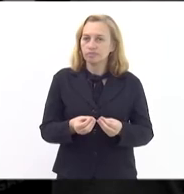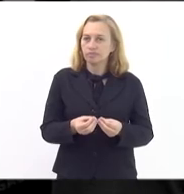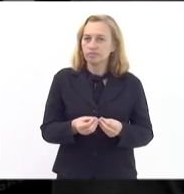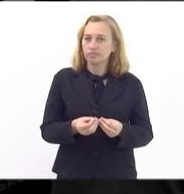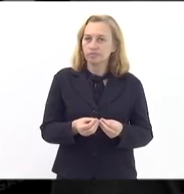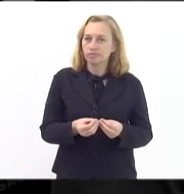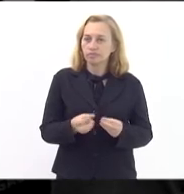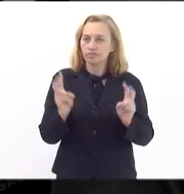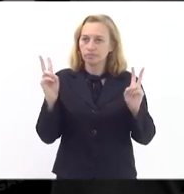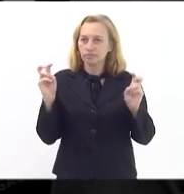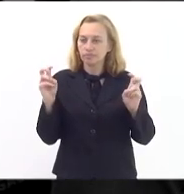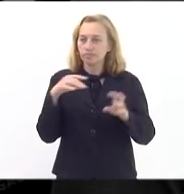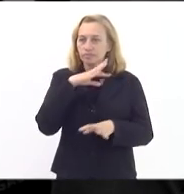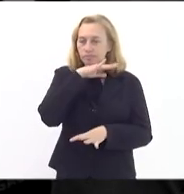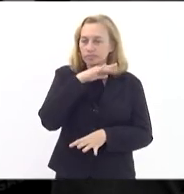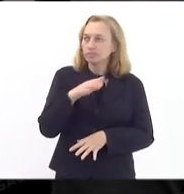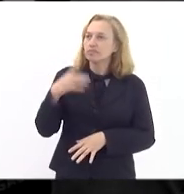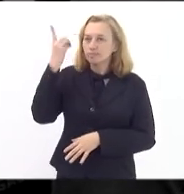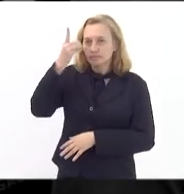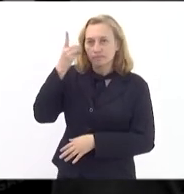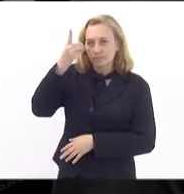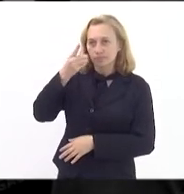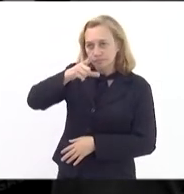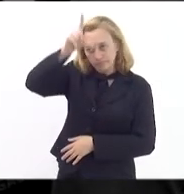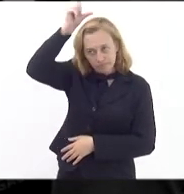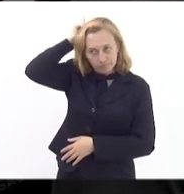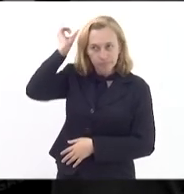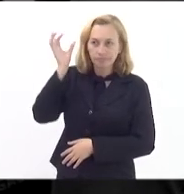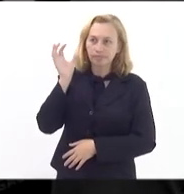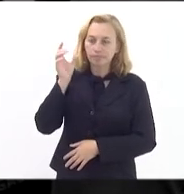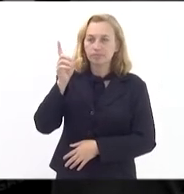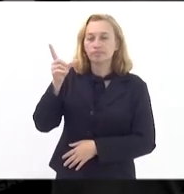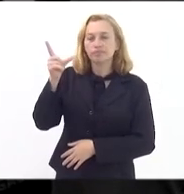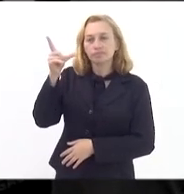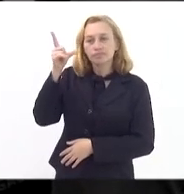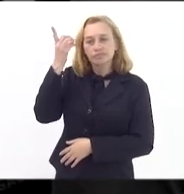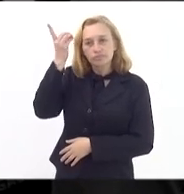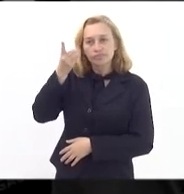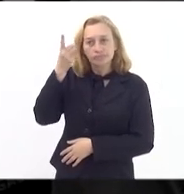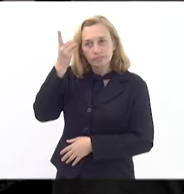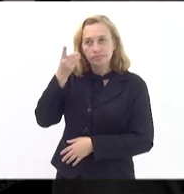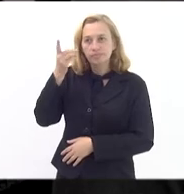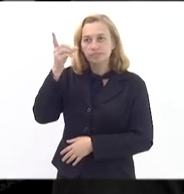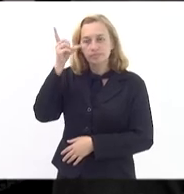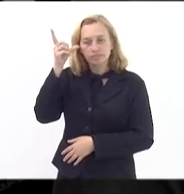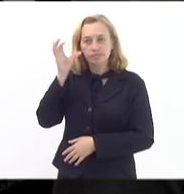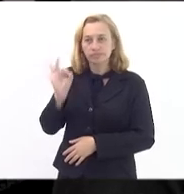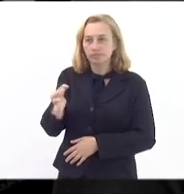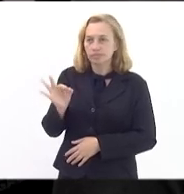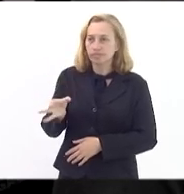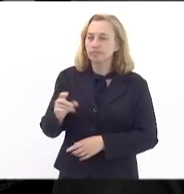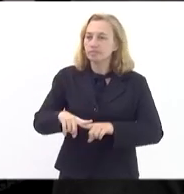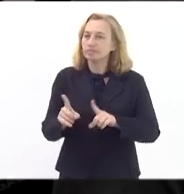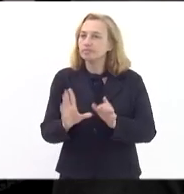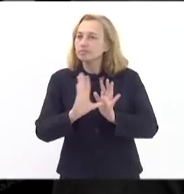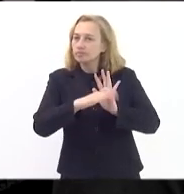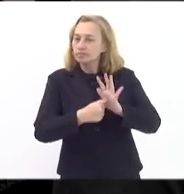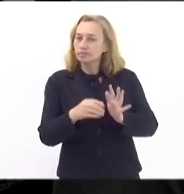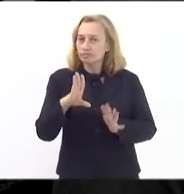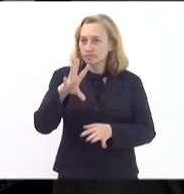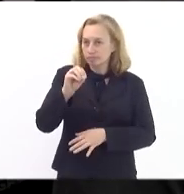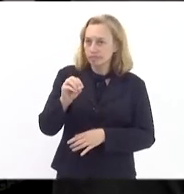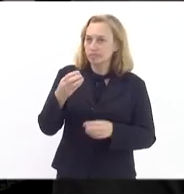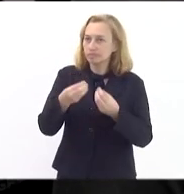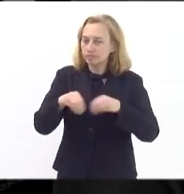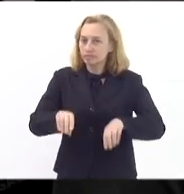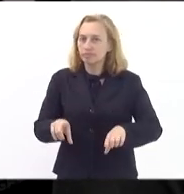sabemos disso do deputado do Senhor tem razão ela que circula pelo sistema mas o futuro de cá vou tá causando isso e a